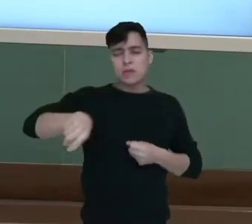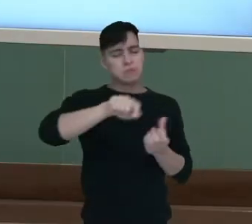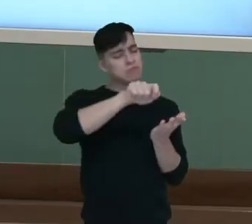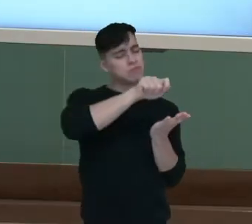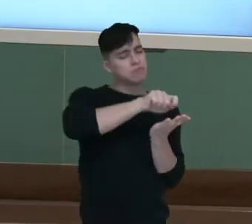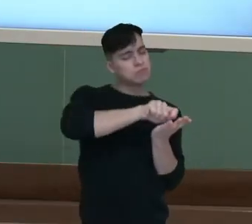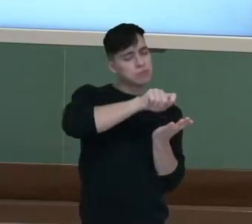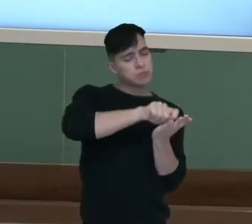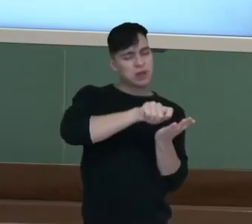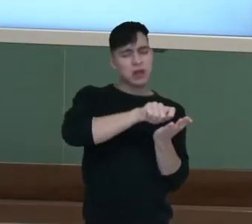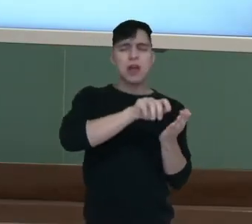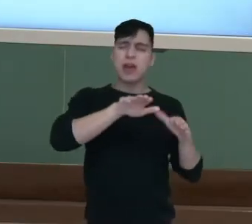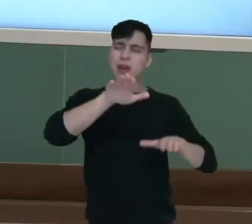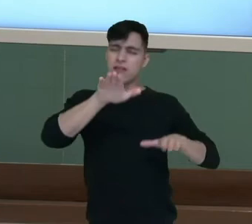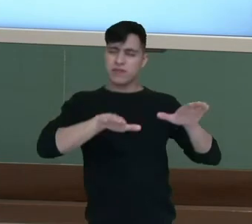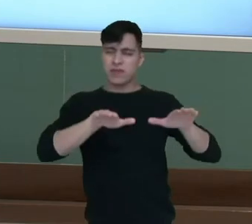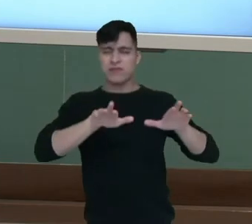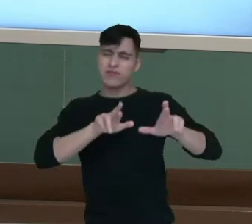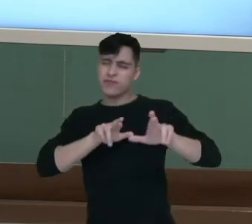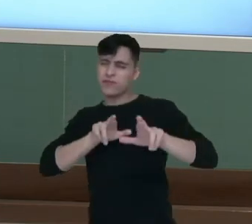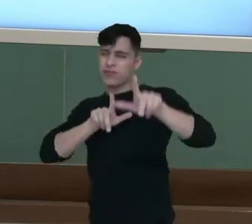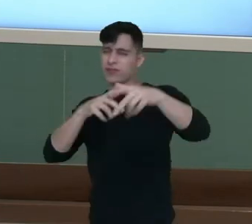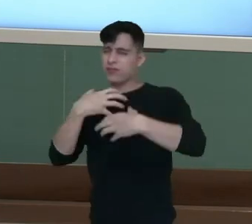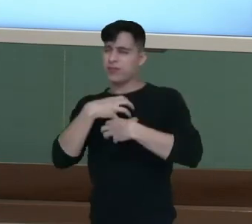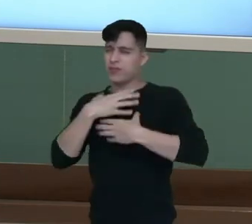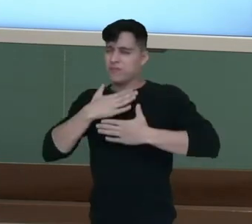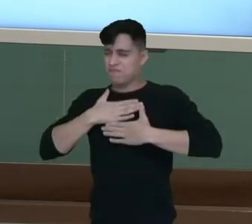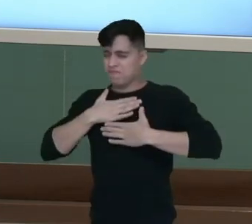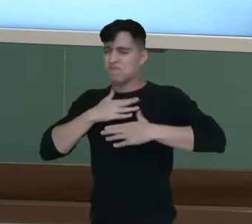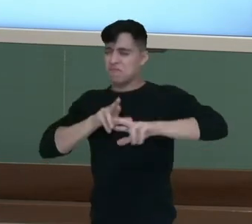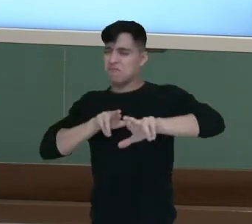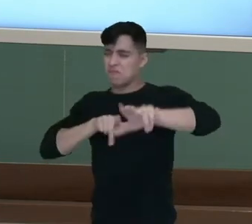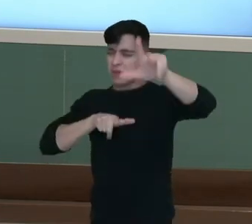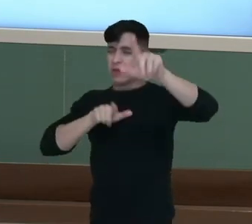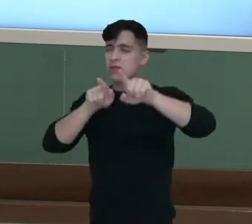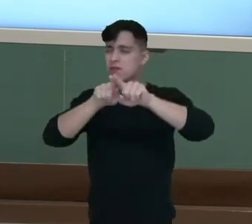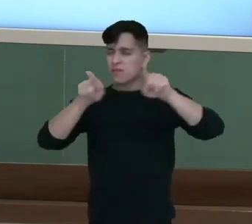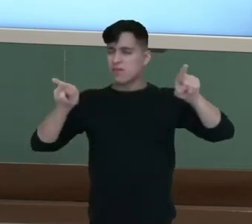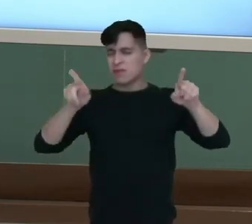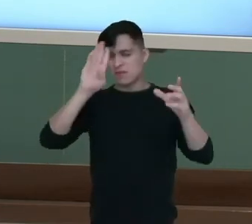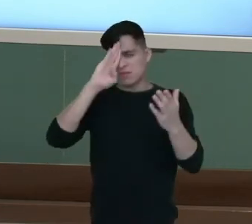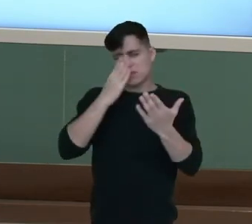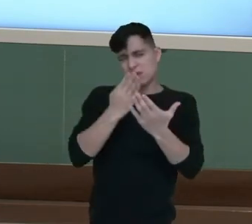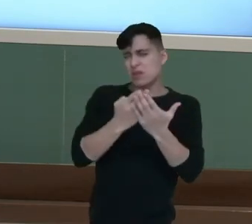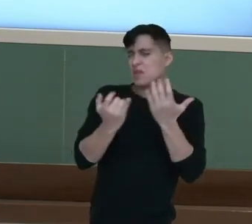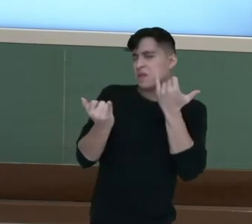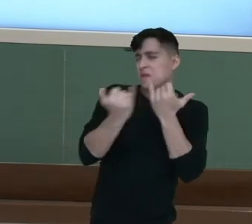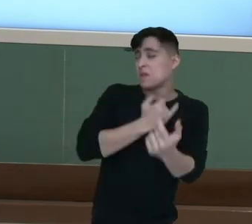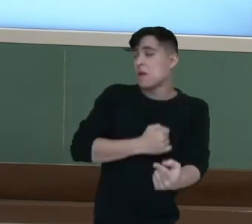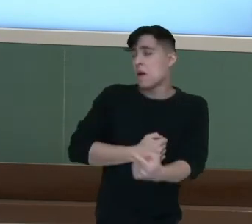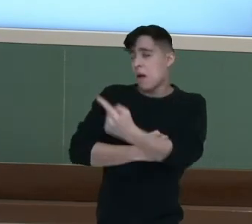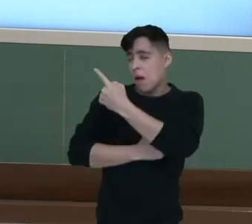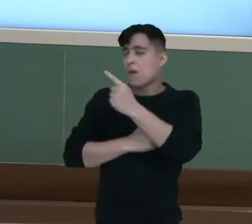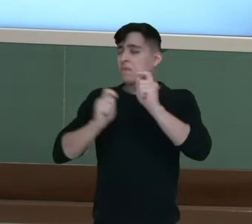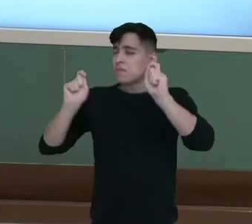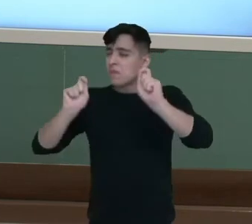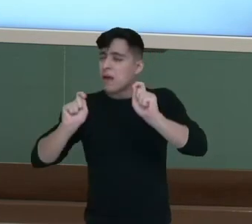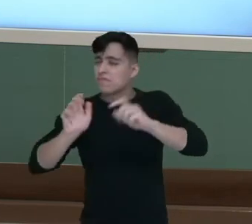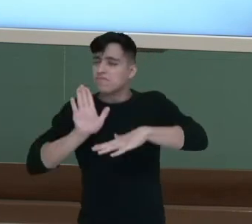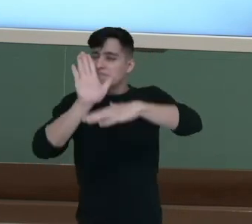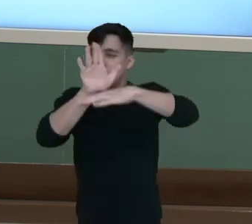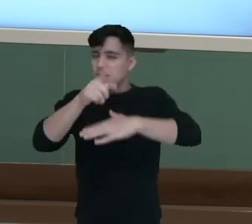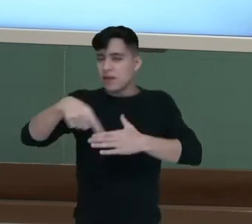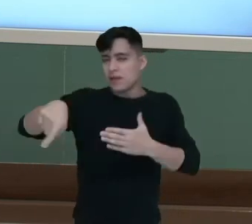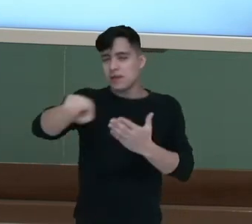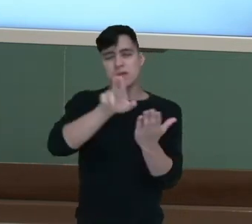vezes não com as mesmas palavras tal aqui, mas eu vou dar uma possível resposta para vocês, beleza? Então vamos lá. Nós